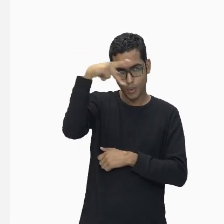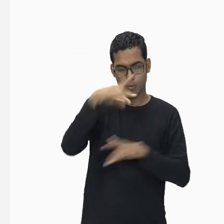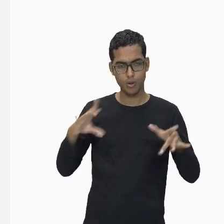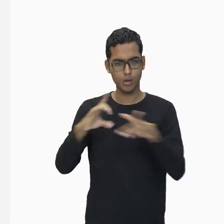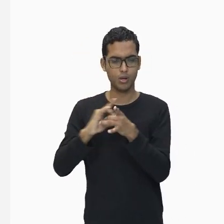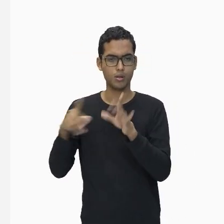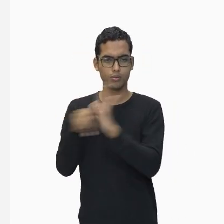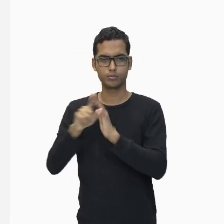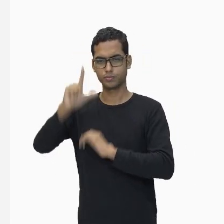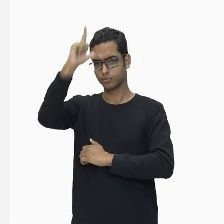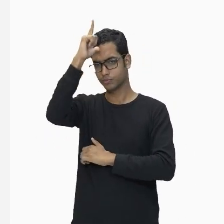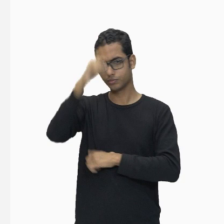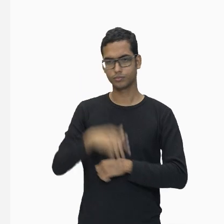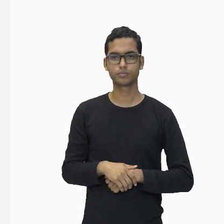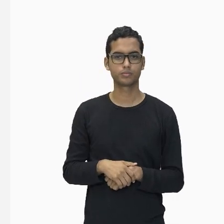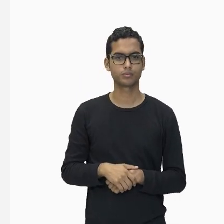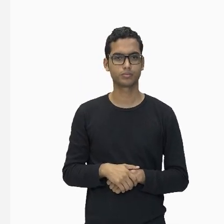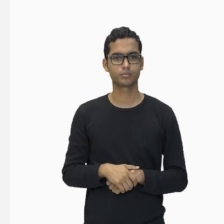de